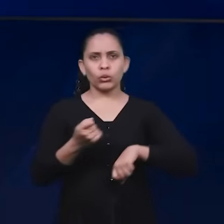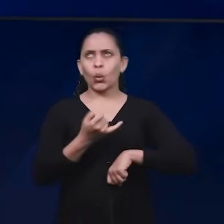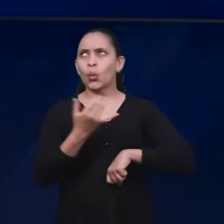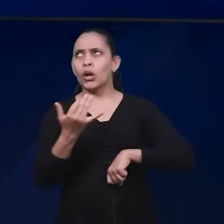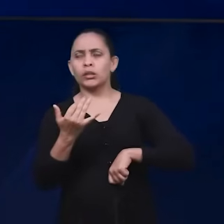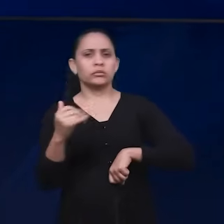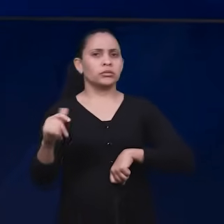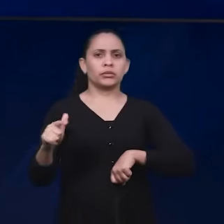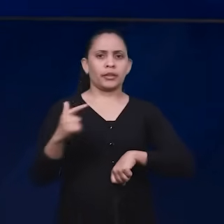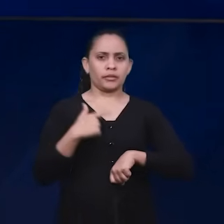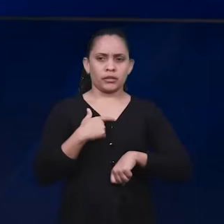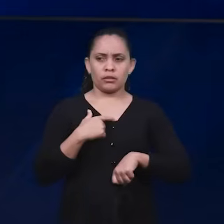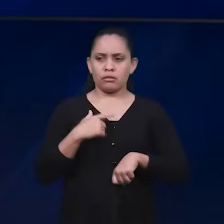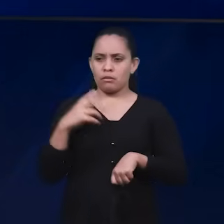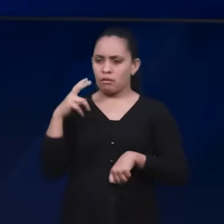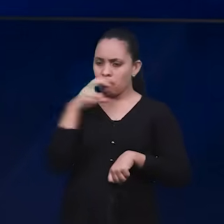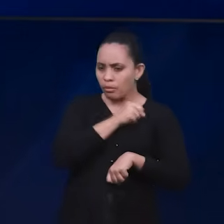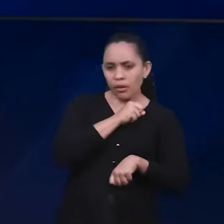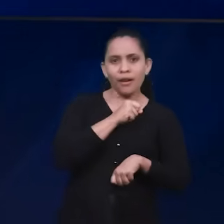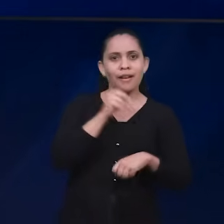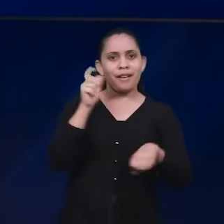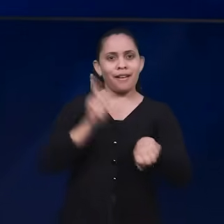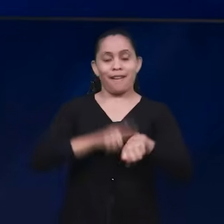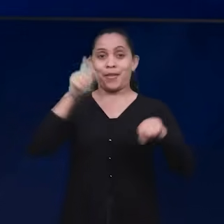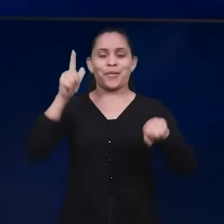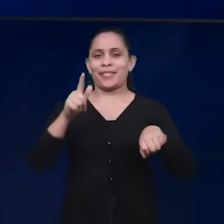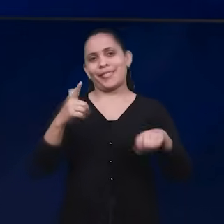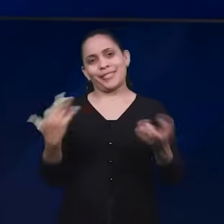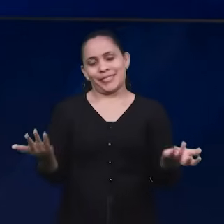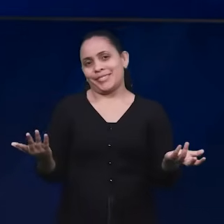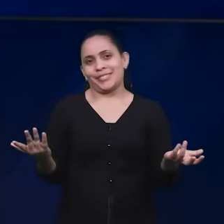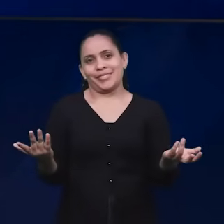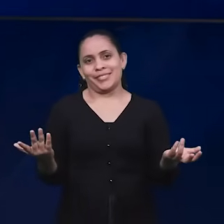se você sai agora e chega agora.